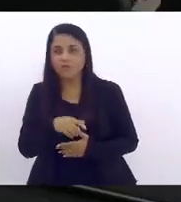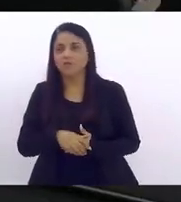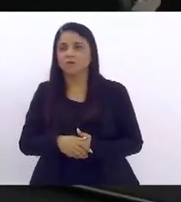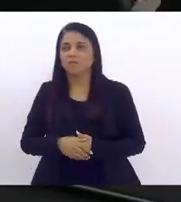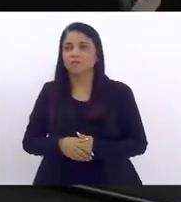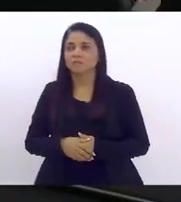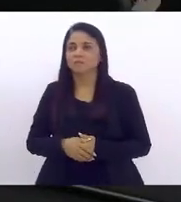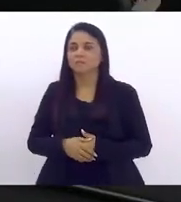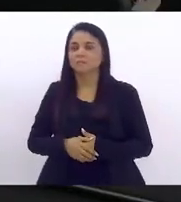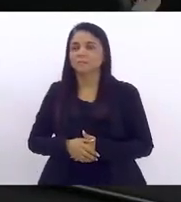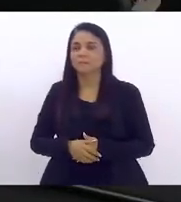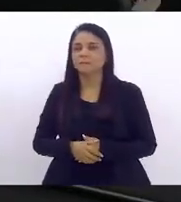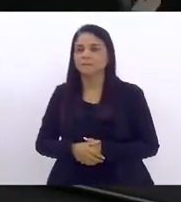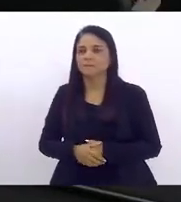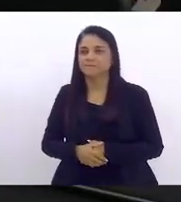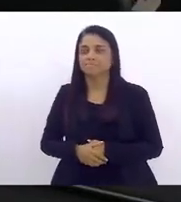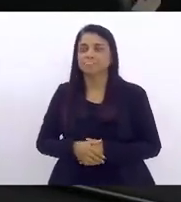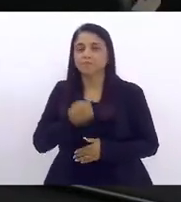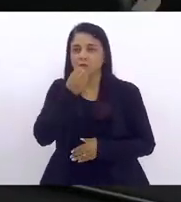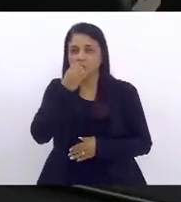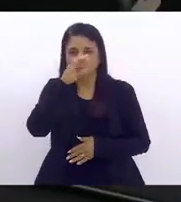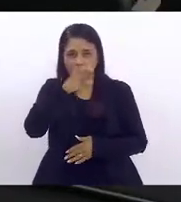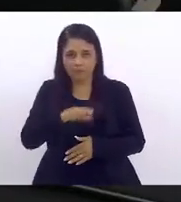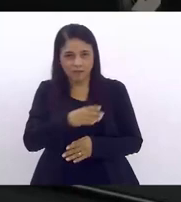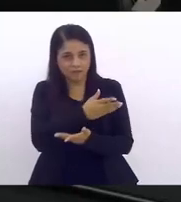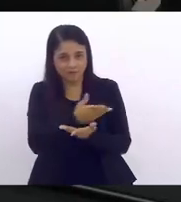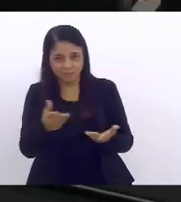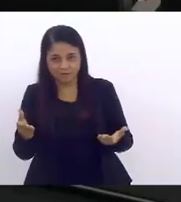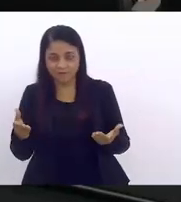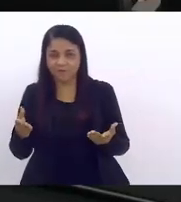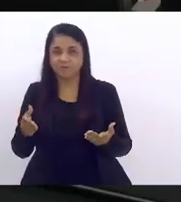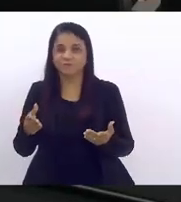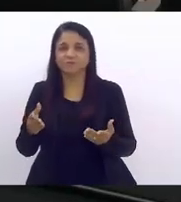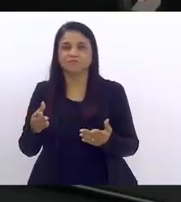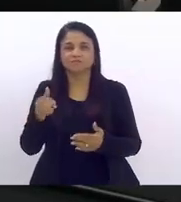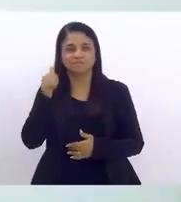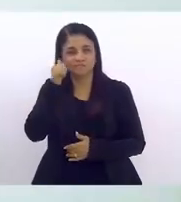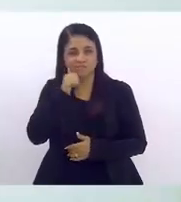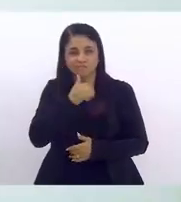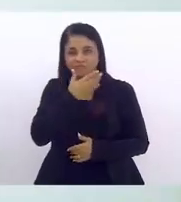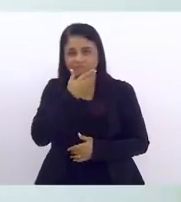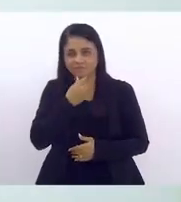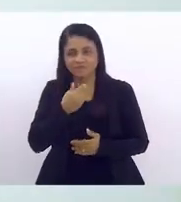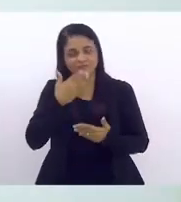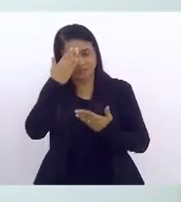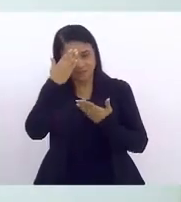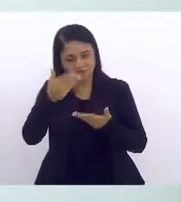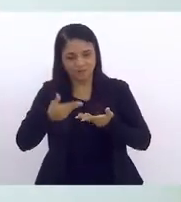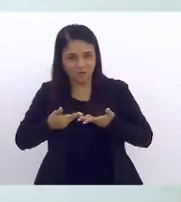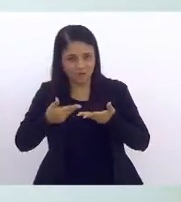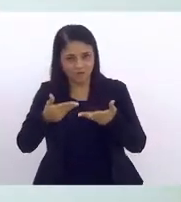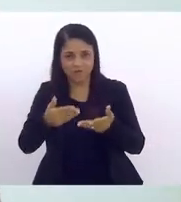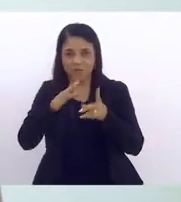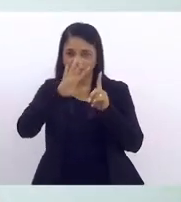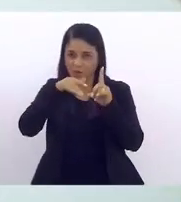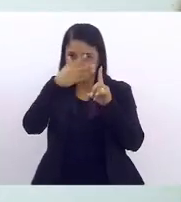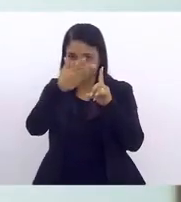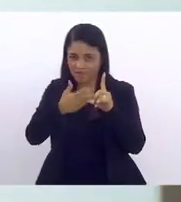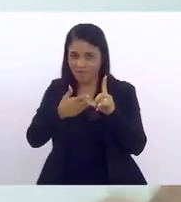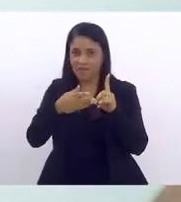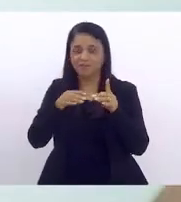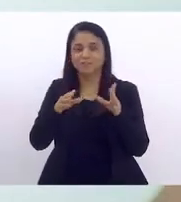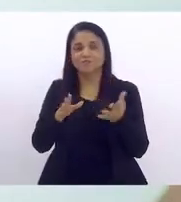Sim, bem pertinho. Boa tarde a todas e todos. Agradeço aí o convite, agradeço essa homenagem. Vou quebrar um